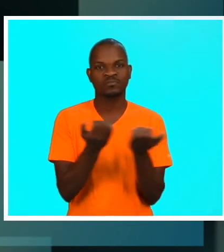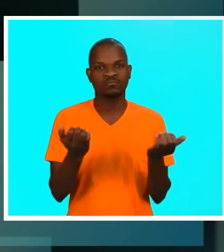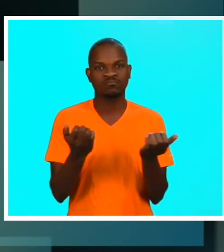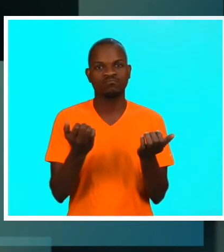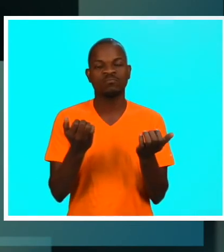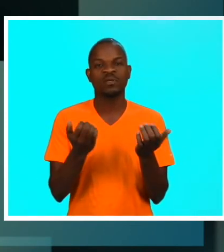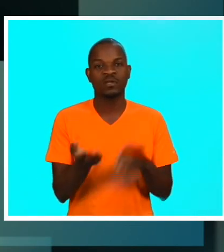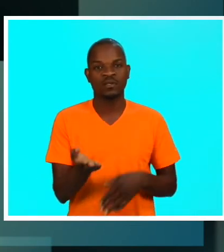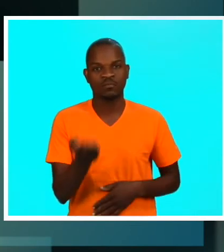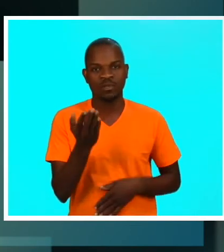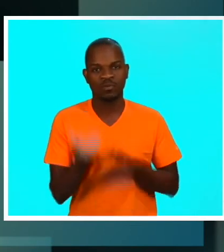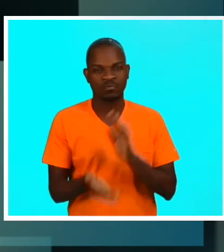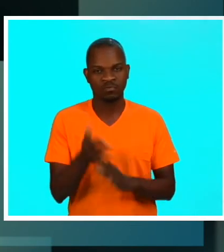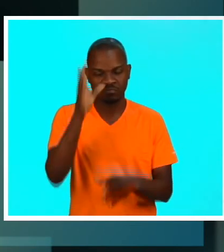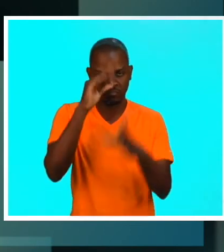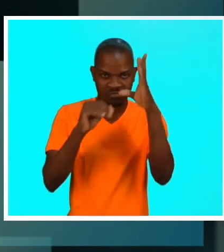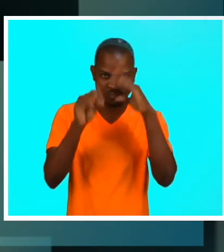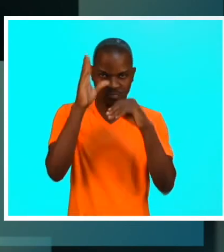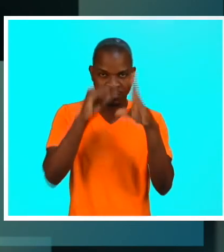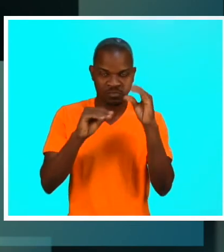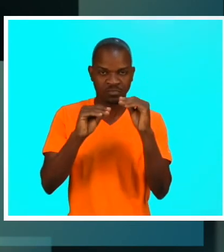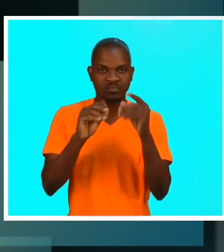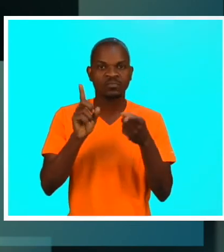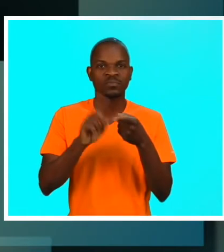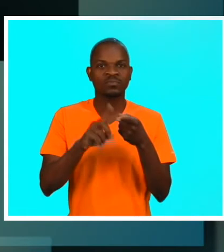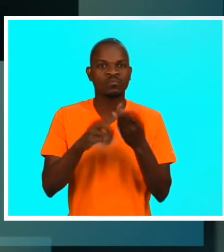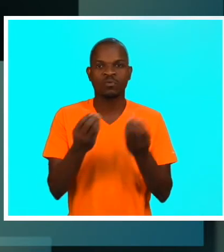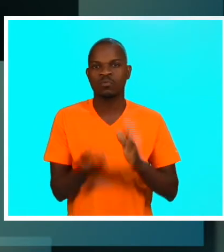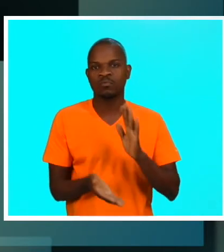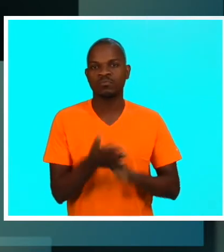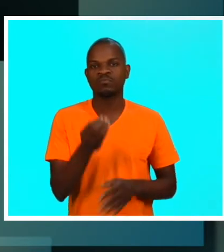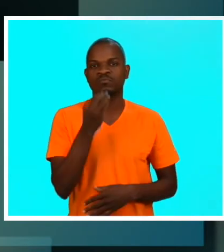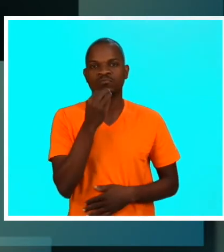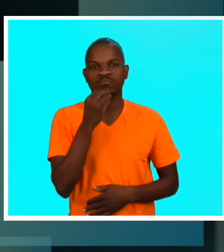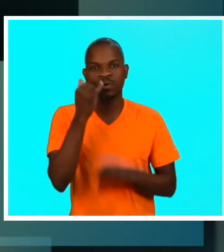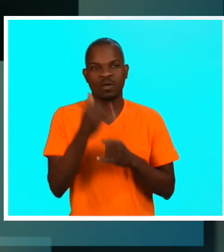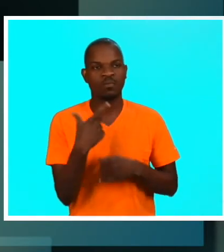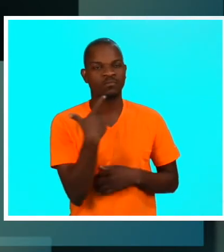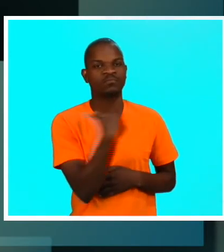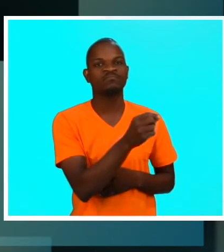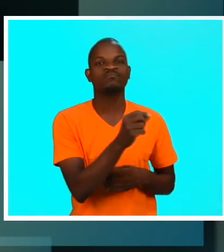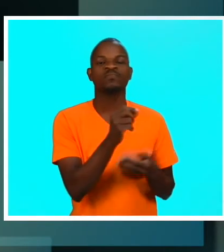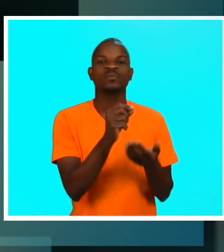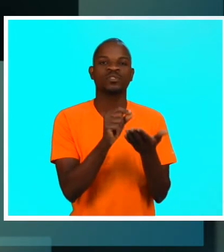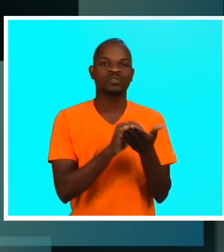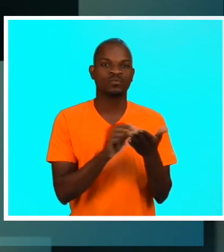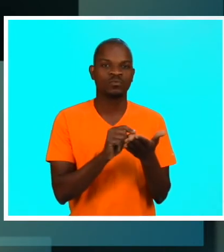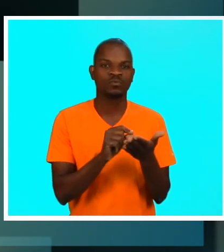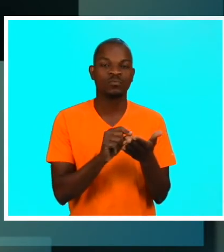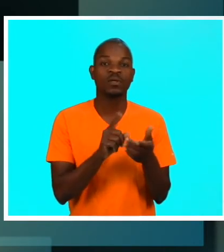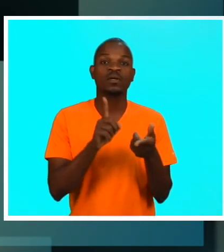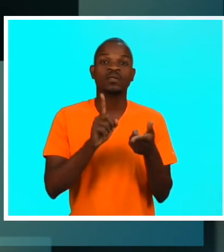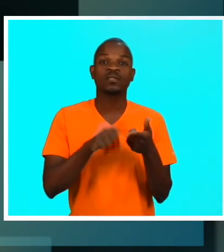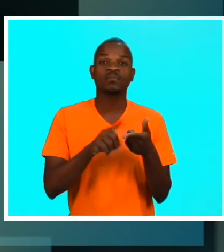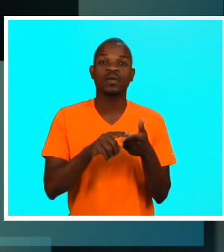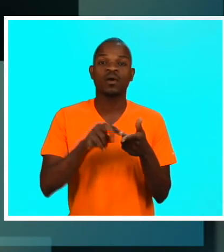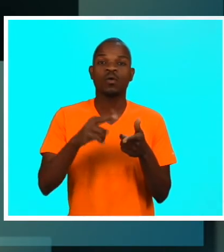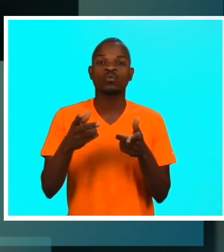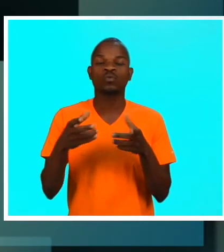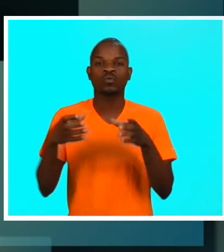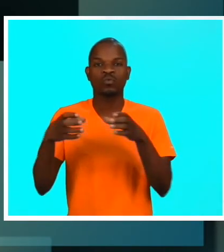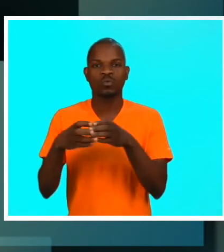manhã, recebe aula de explicação e tem uma alimentação para ir à escola. As que estudam